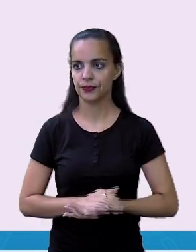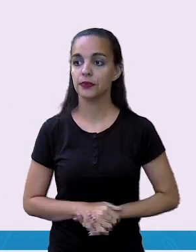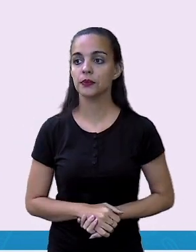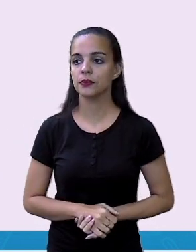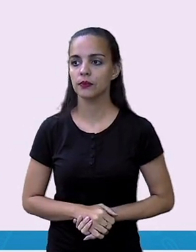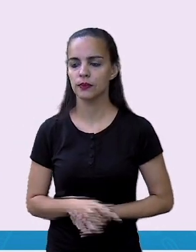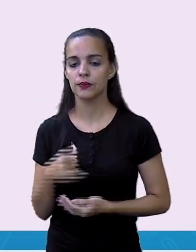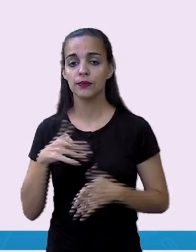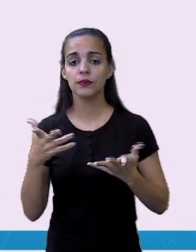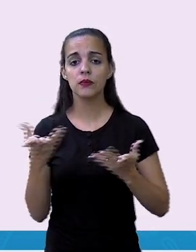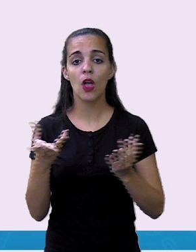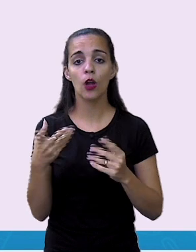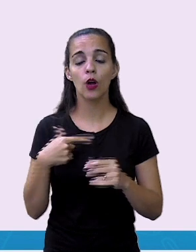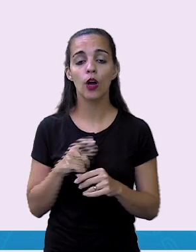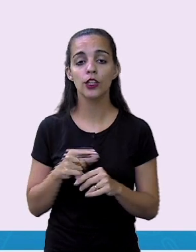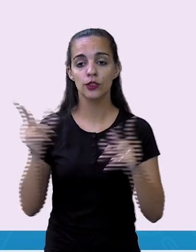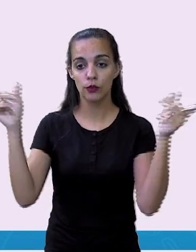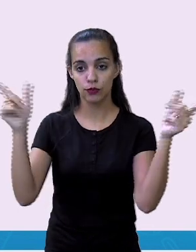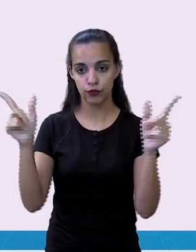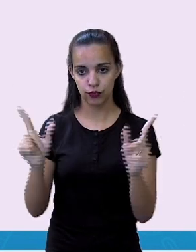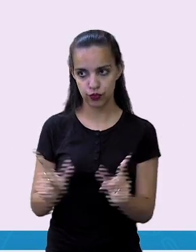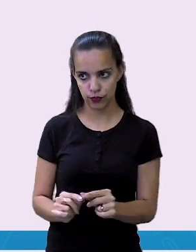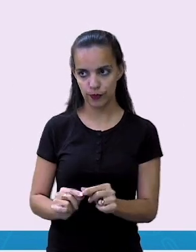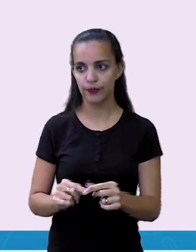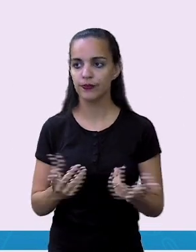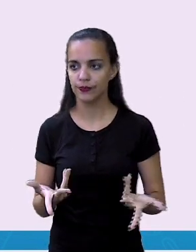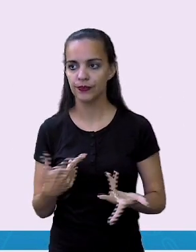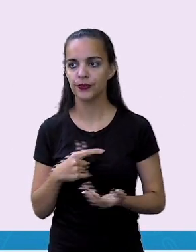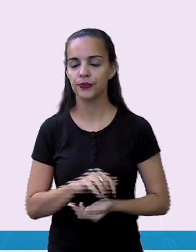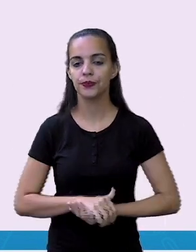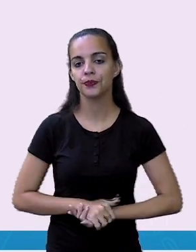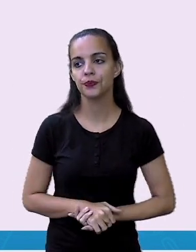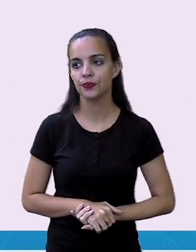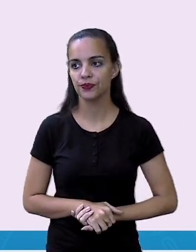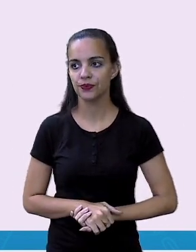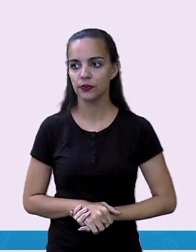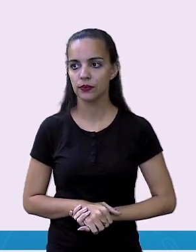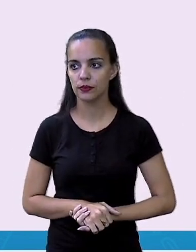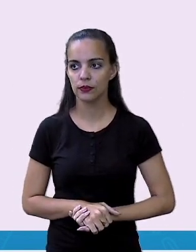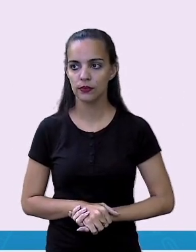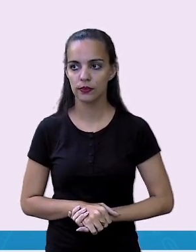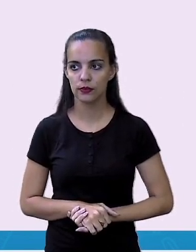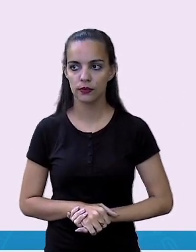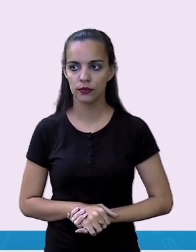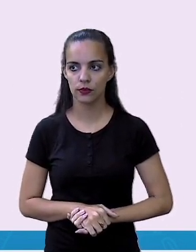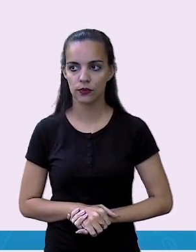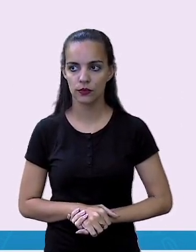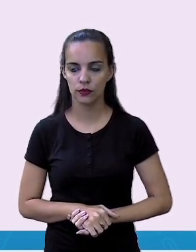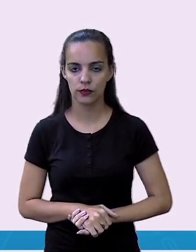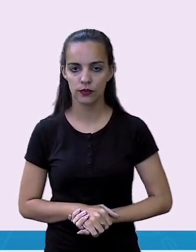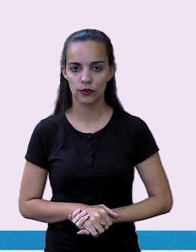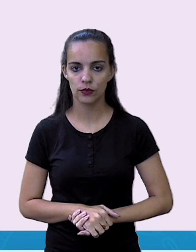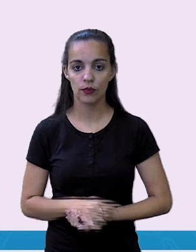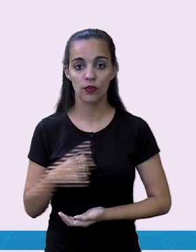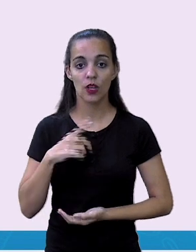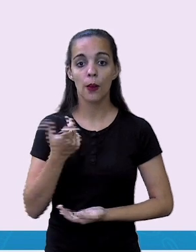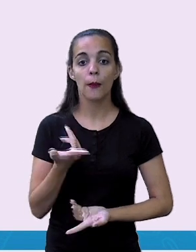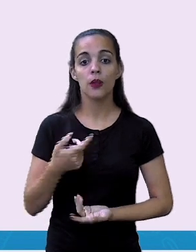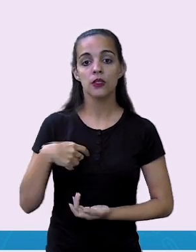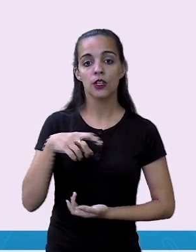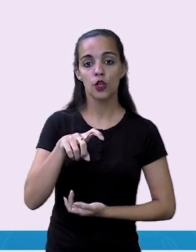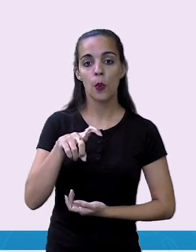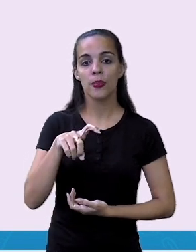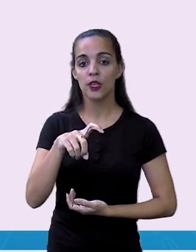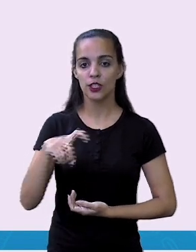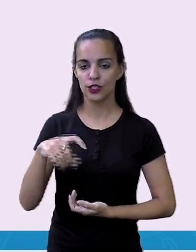vou simplificar. Na multiplicação, eu posso simplificar o denominador. X menos 7 com um